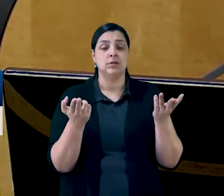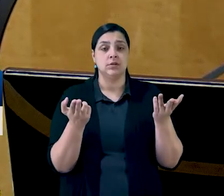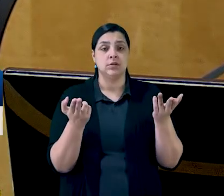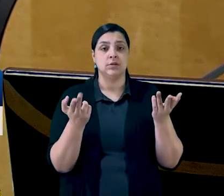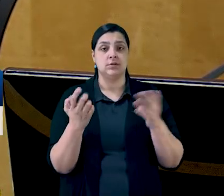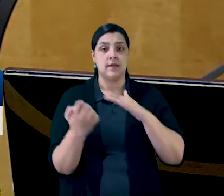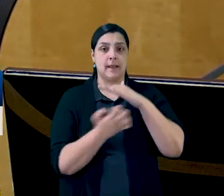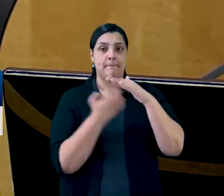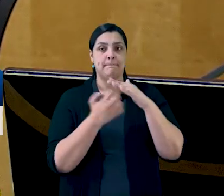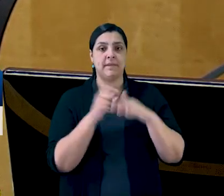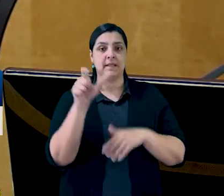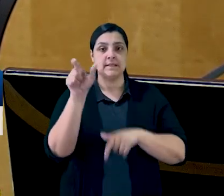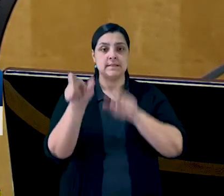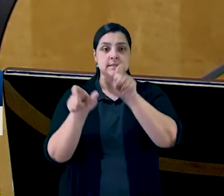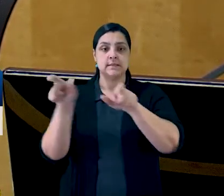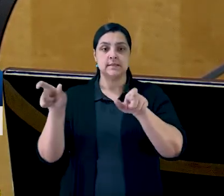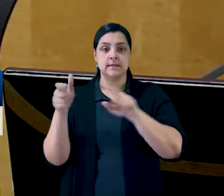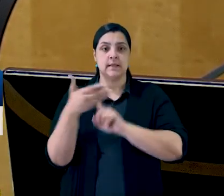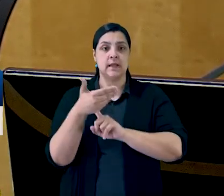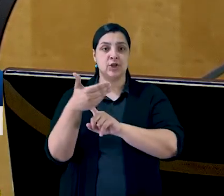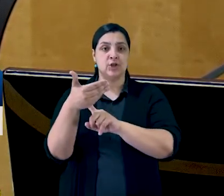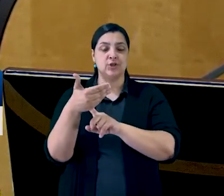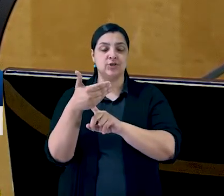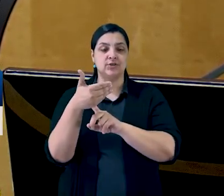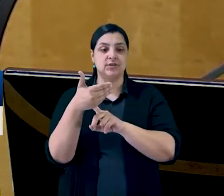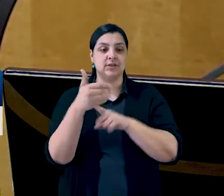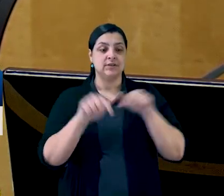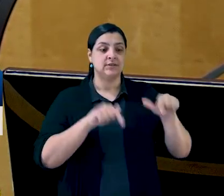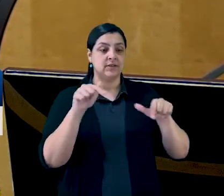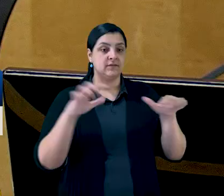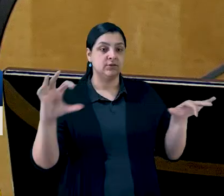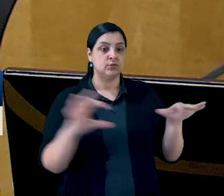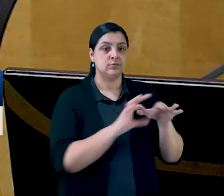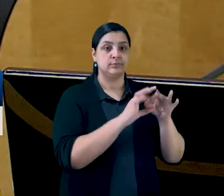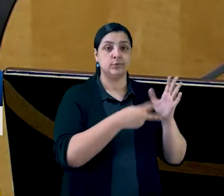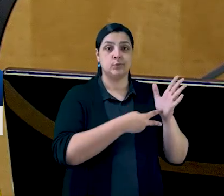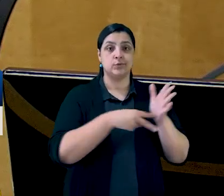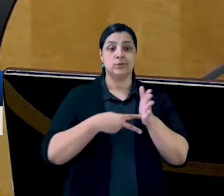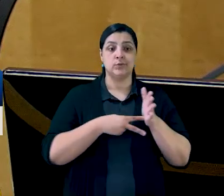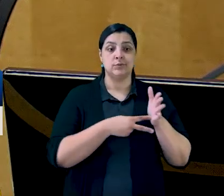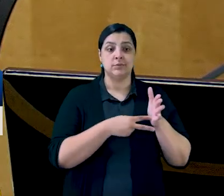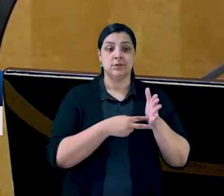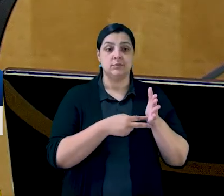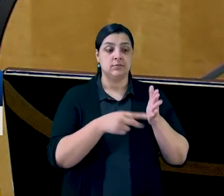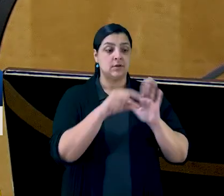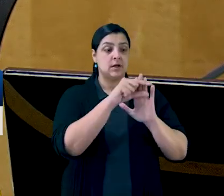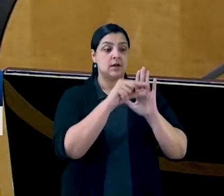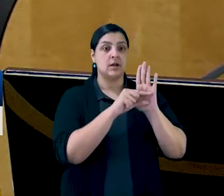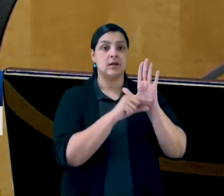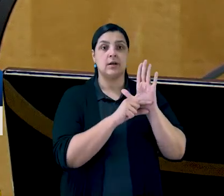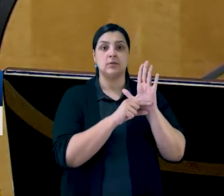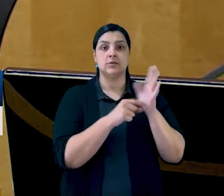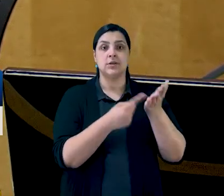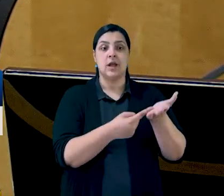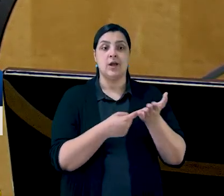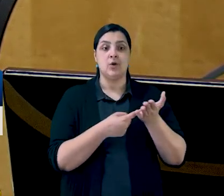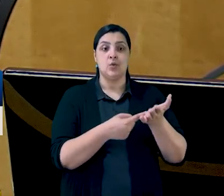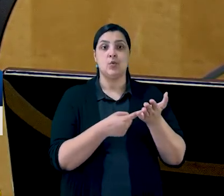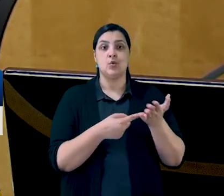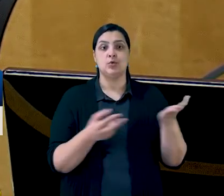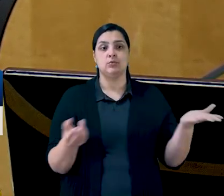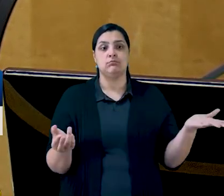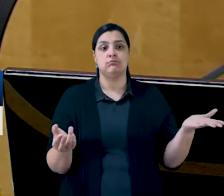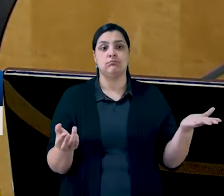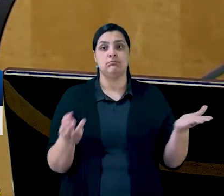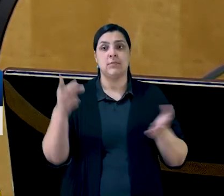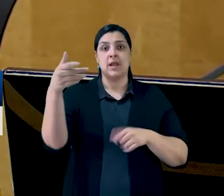alijar essas empresas da prestação de serviço a condomínios com cláusula em acordo,